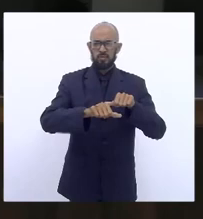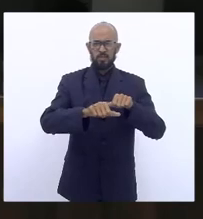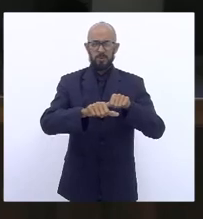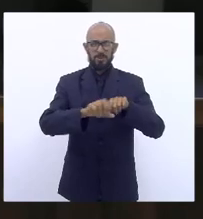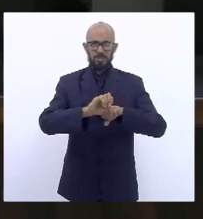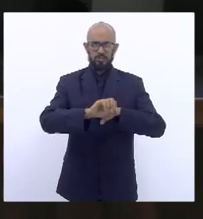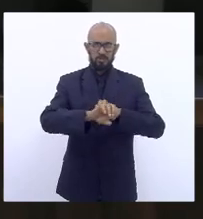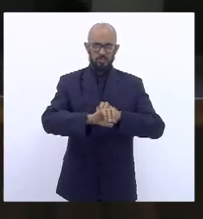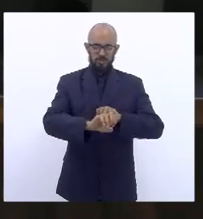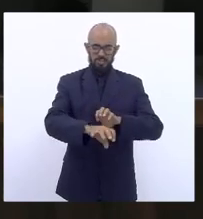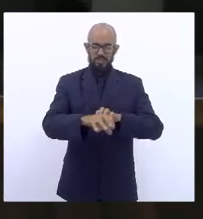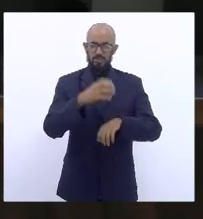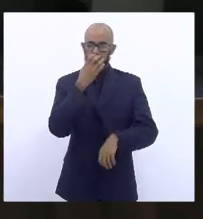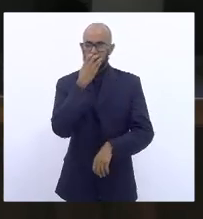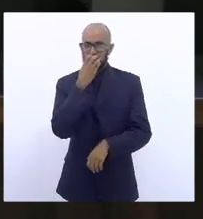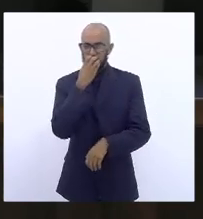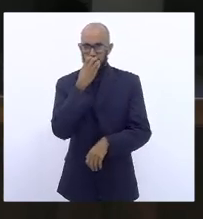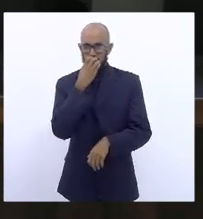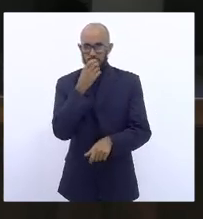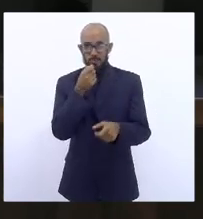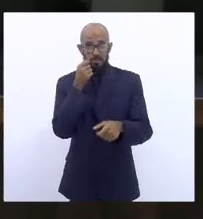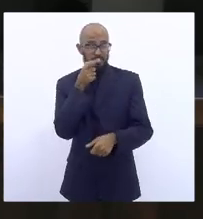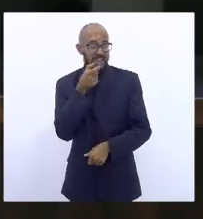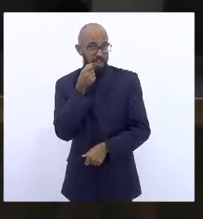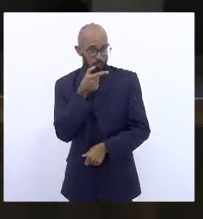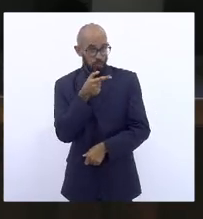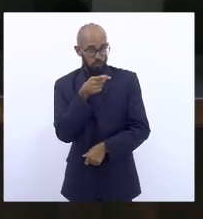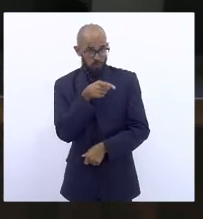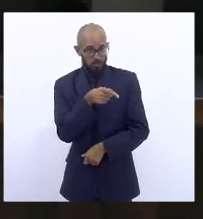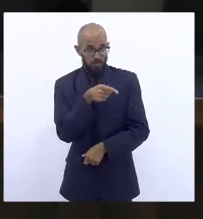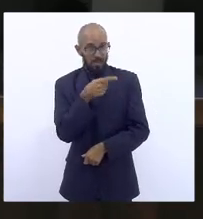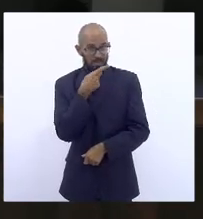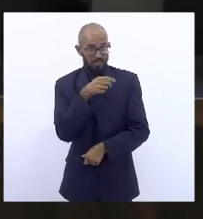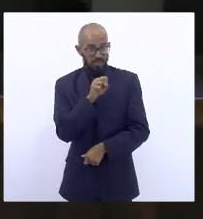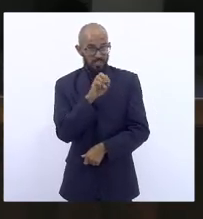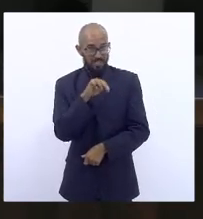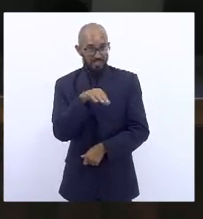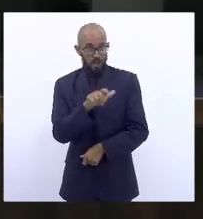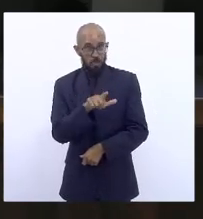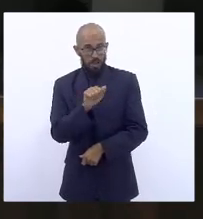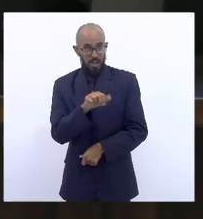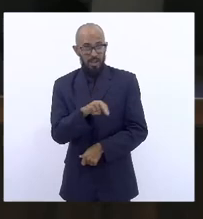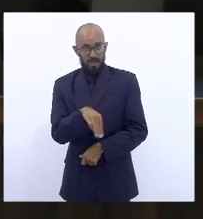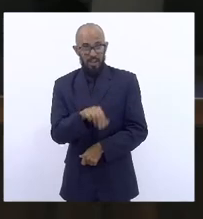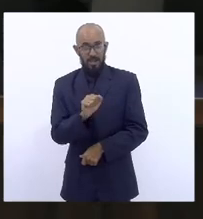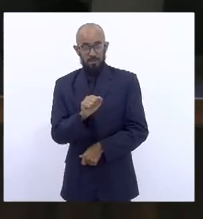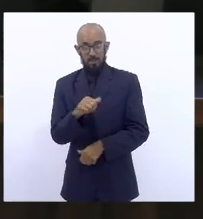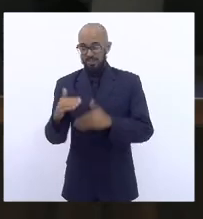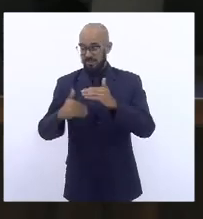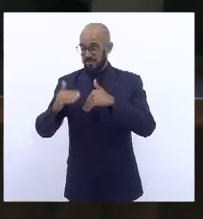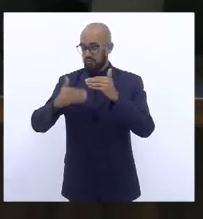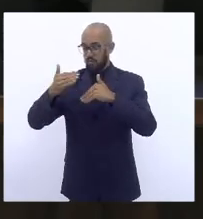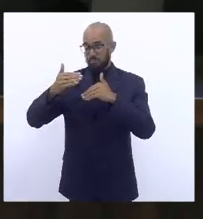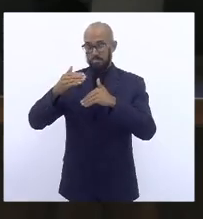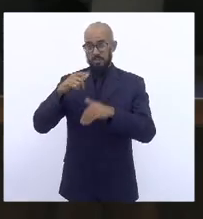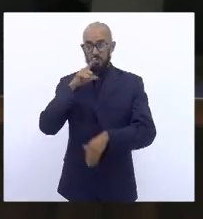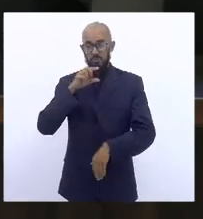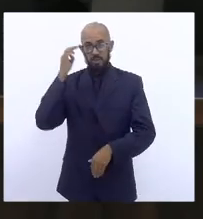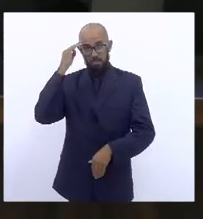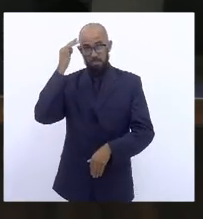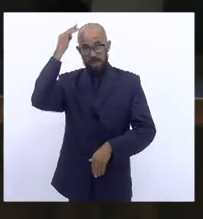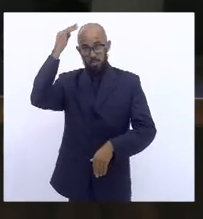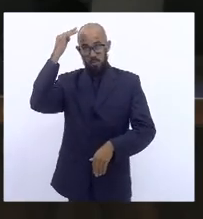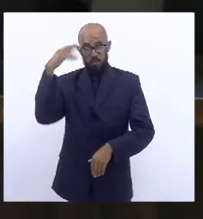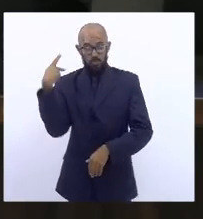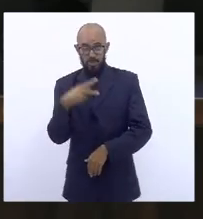cachorrização. Os gatinhos, diz a Selma, para se desenvolver e atingir um estágio mais amadurecido da sua